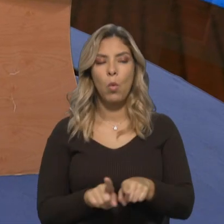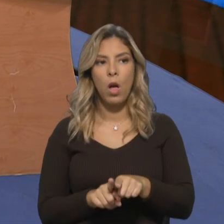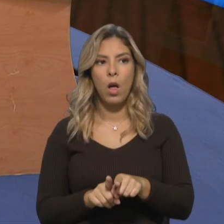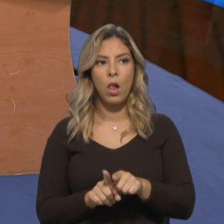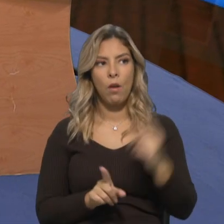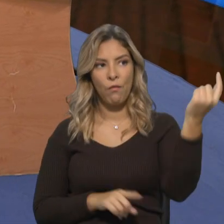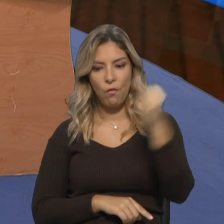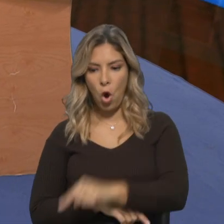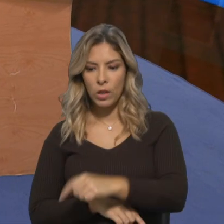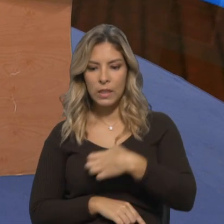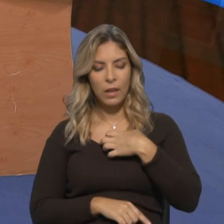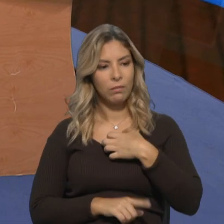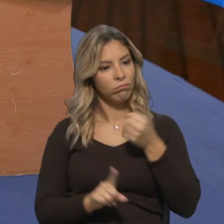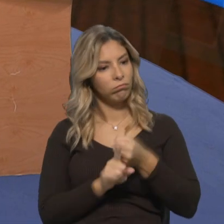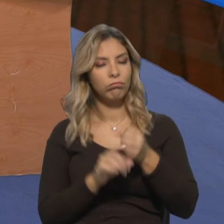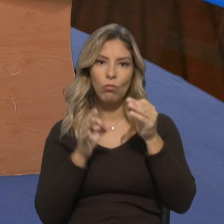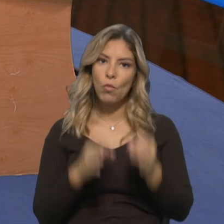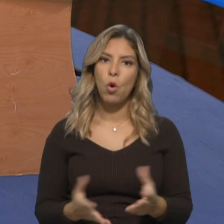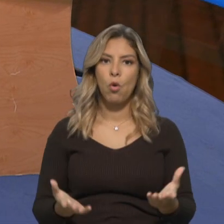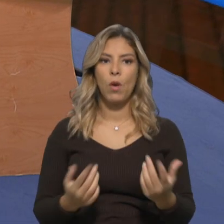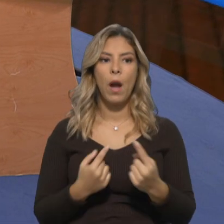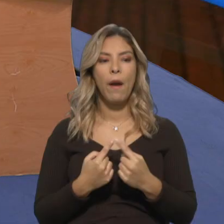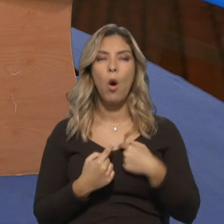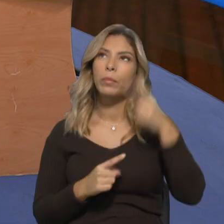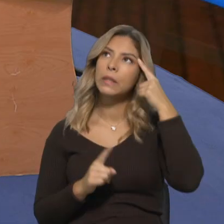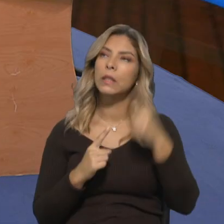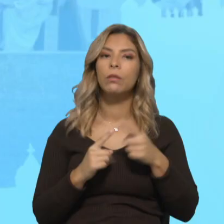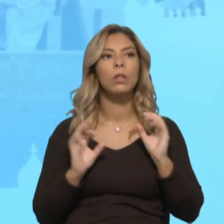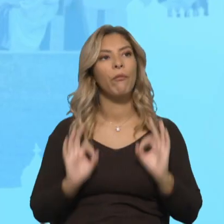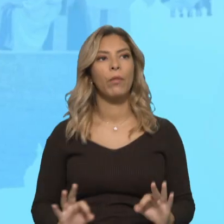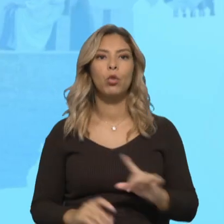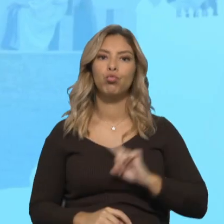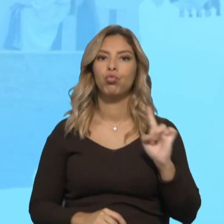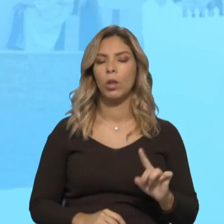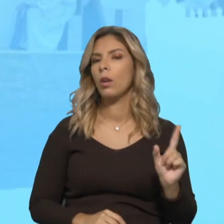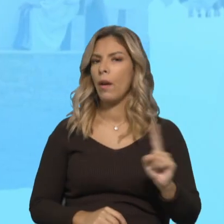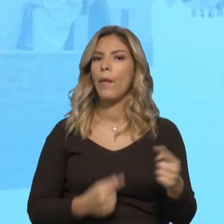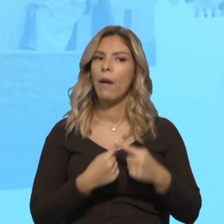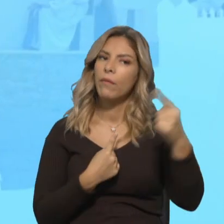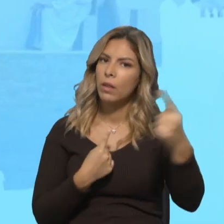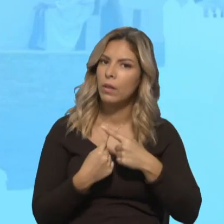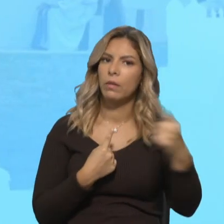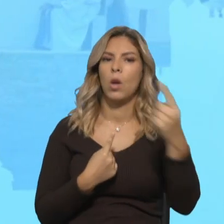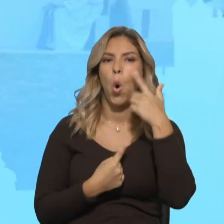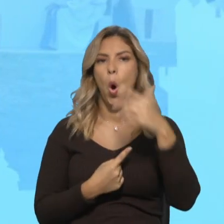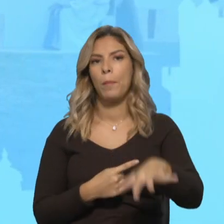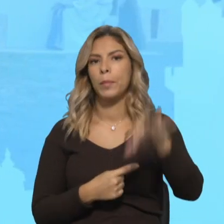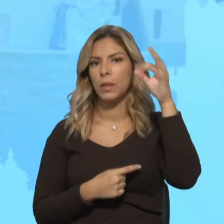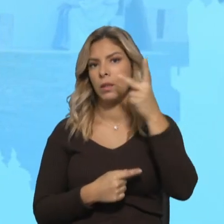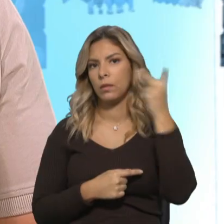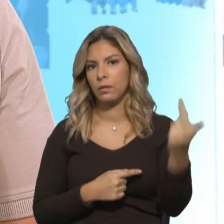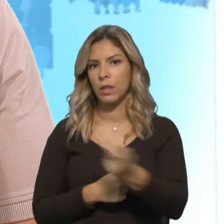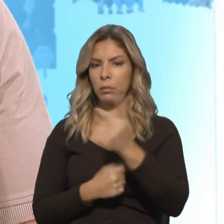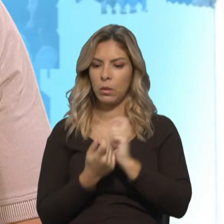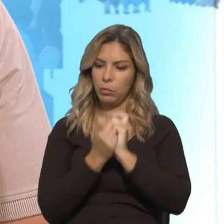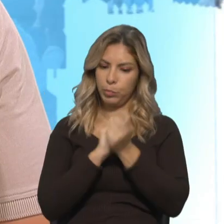mas também que a missão continua. A missão é ir e vir e a missão continua por cá. Por isso é sempre uma opção de vida e muda também a nossa